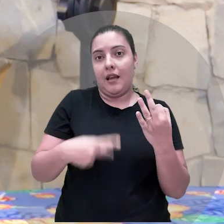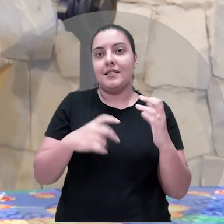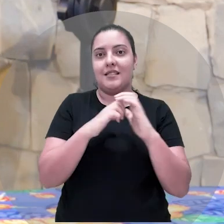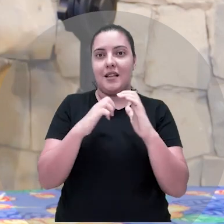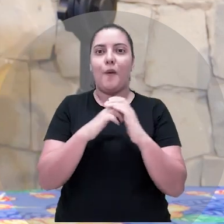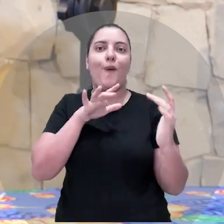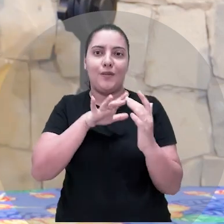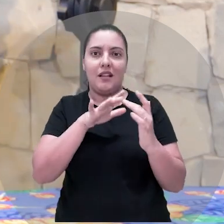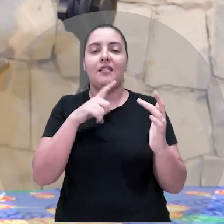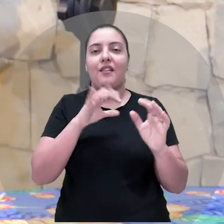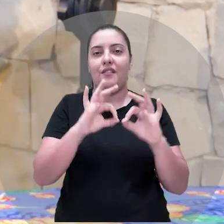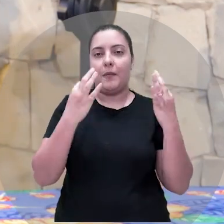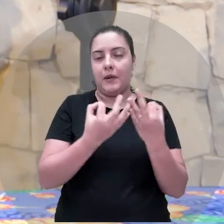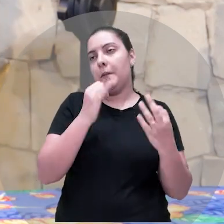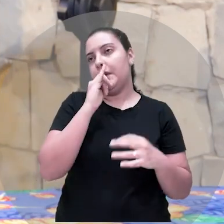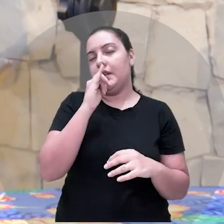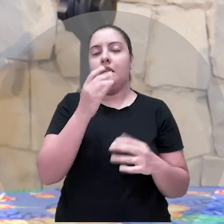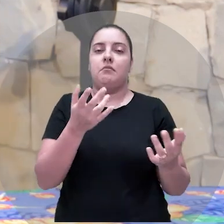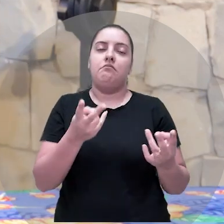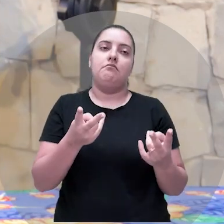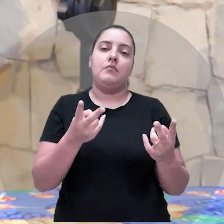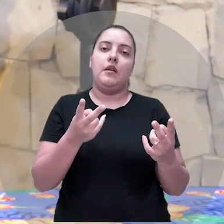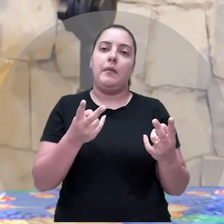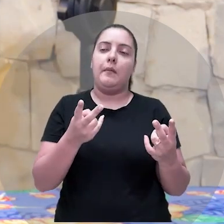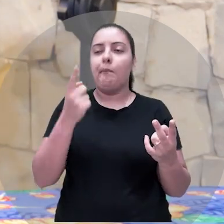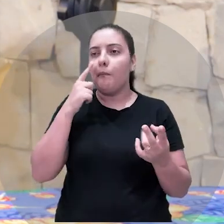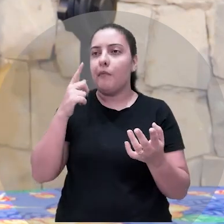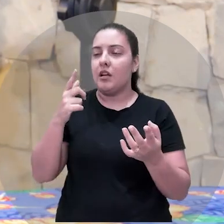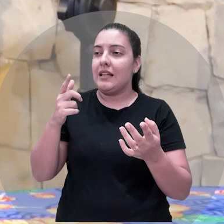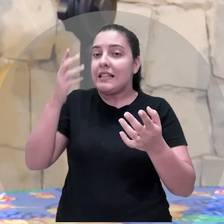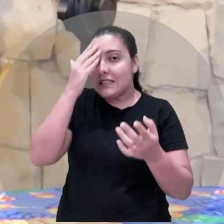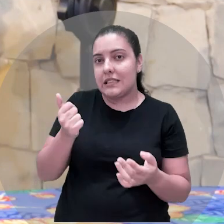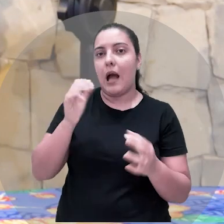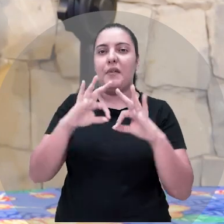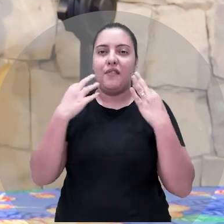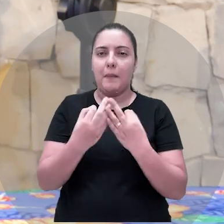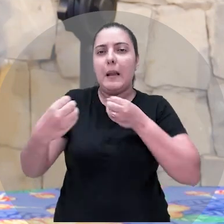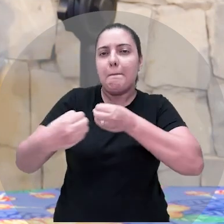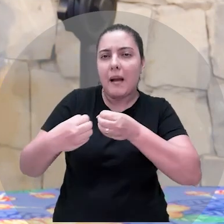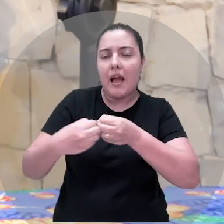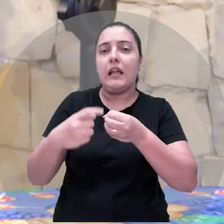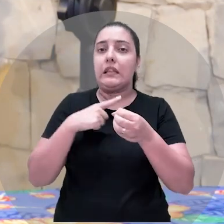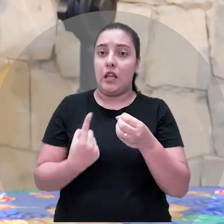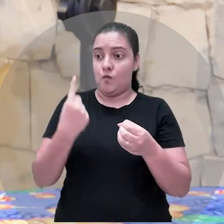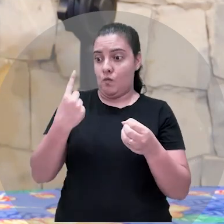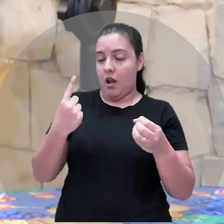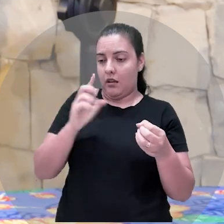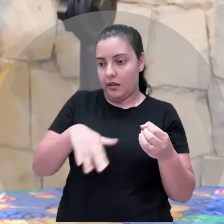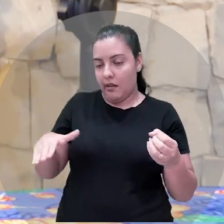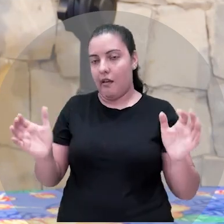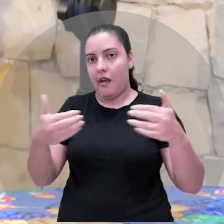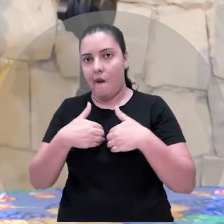espaço para essas pessoas e que seja bem claro Olha a gente tá abrindo uma turma para pessoas com deficiência não toma para pessoas com autismo